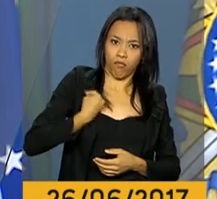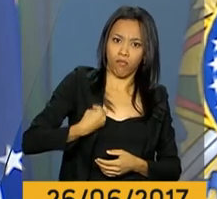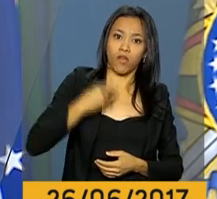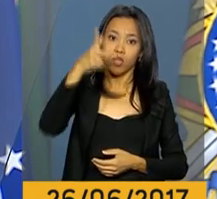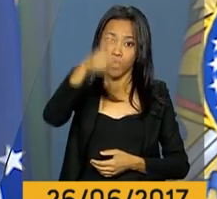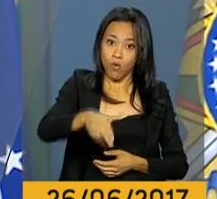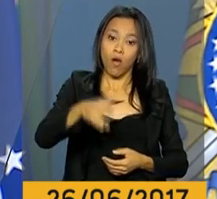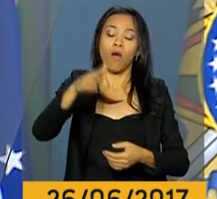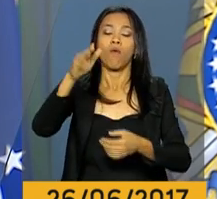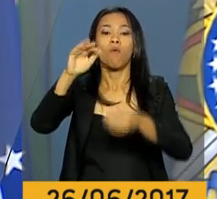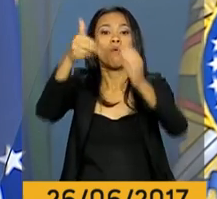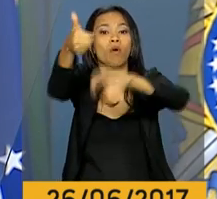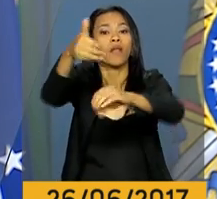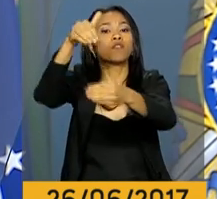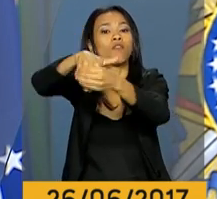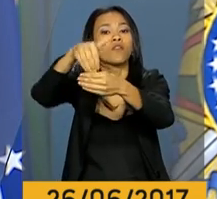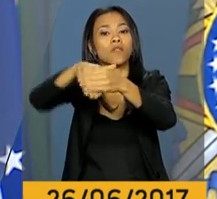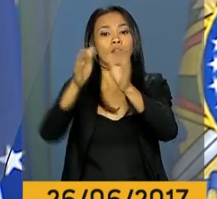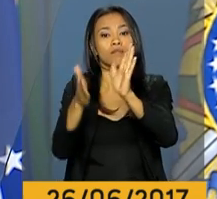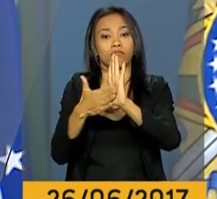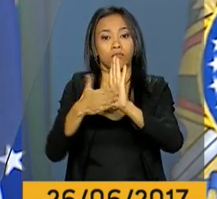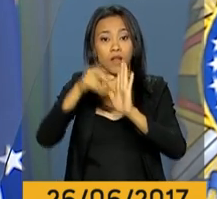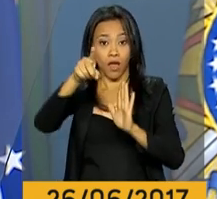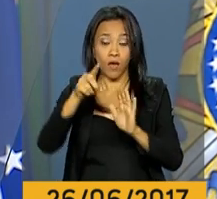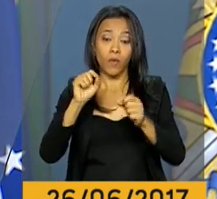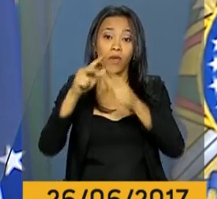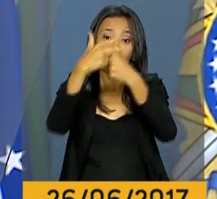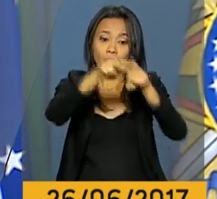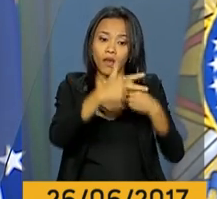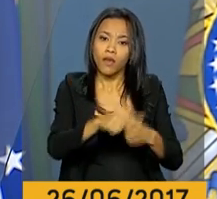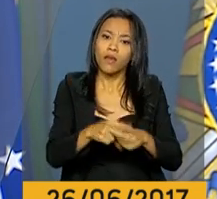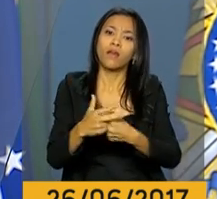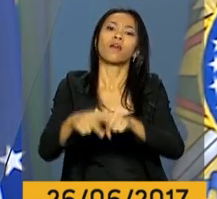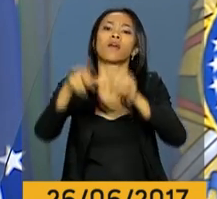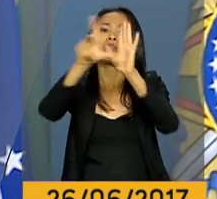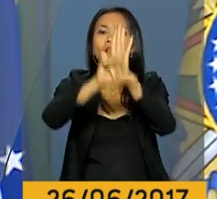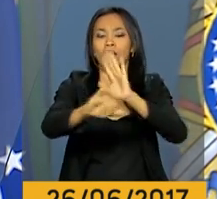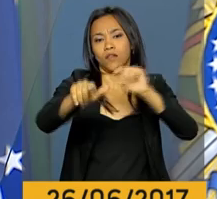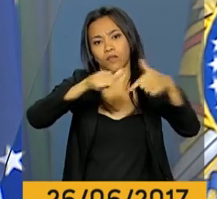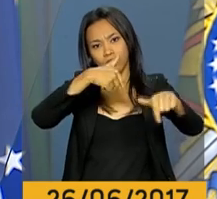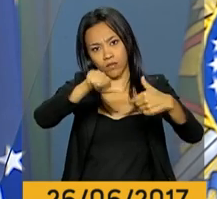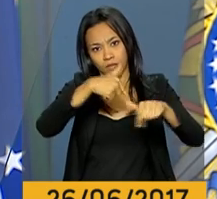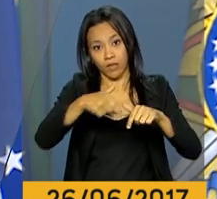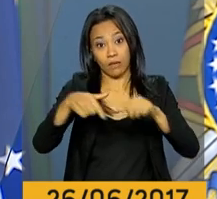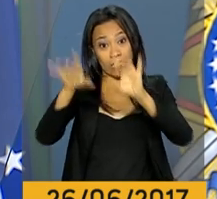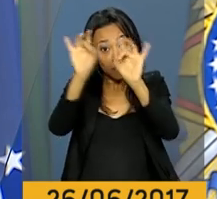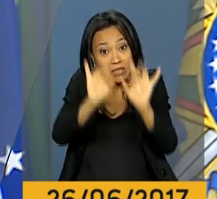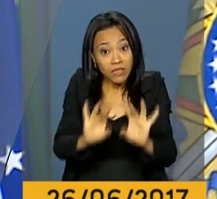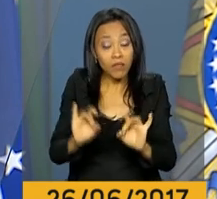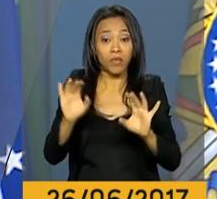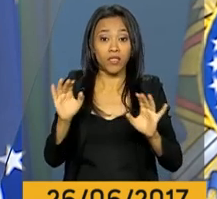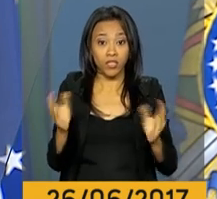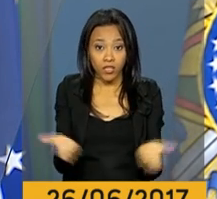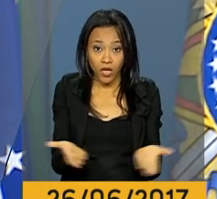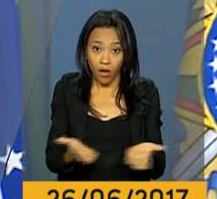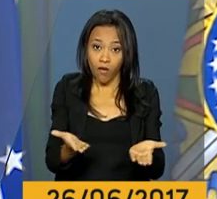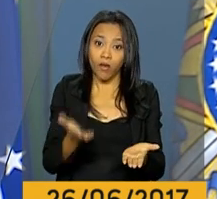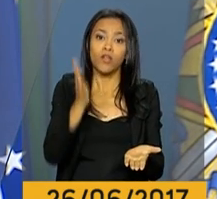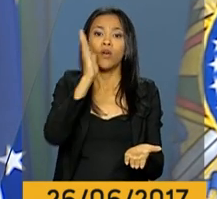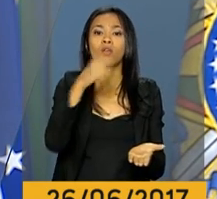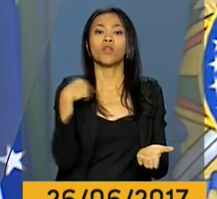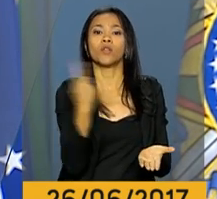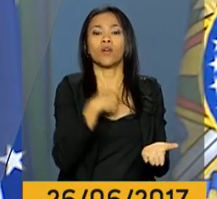Congresso Nacional a modernização da legislação trabalhista especialmente agora quando nós já